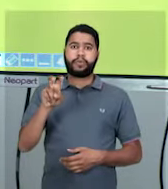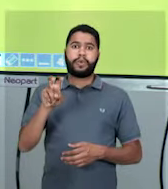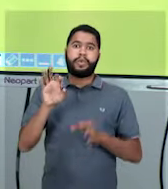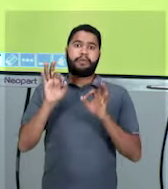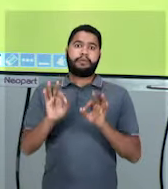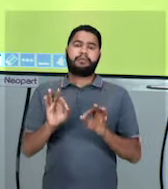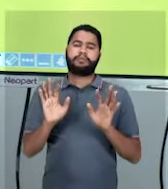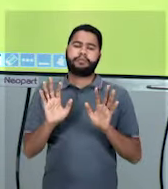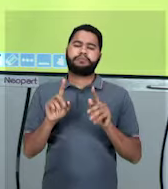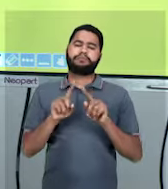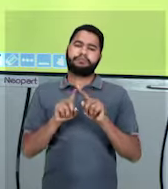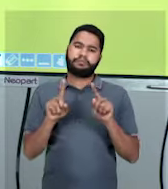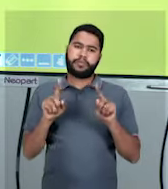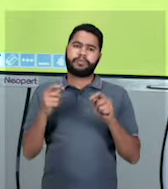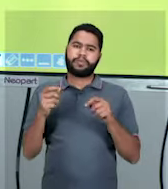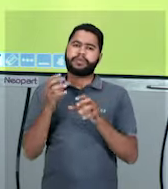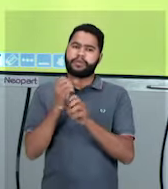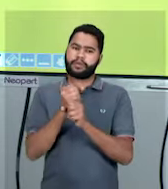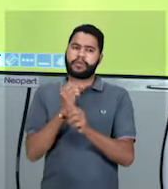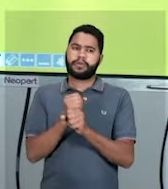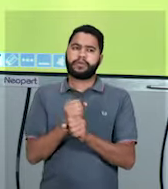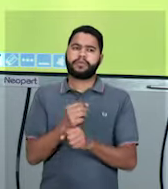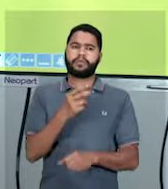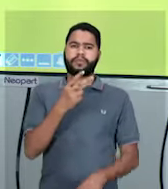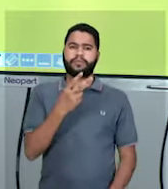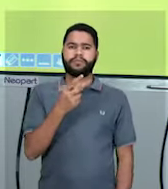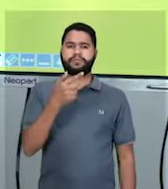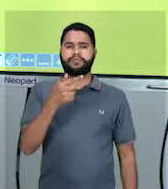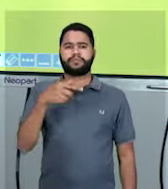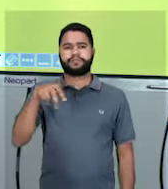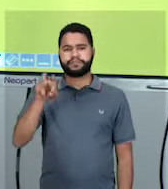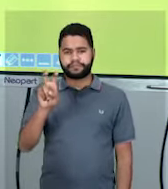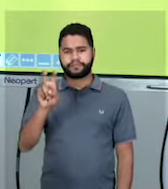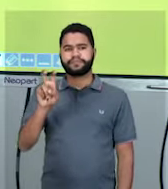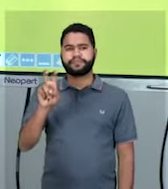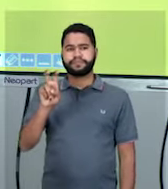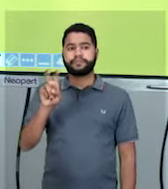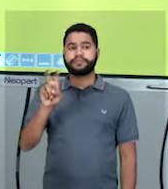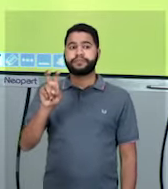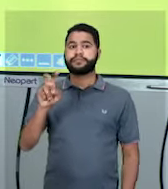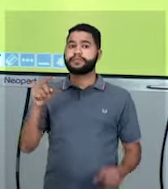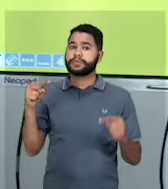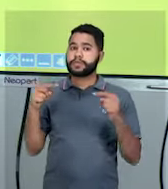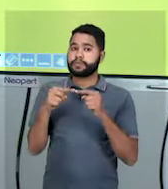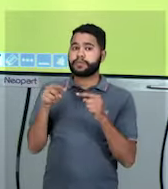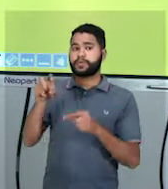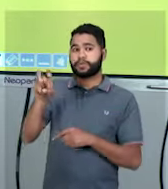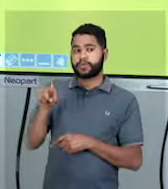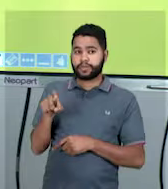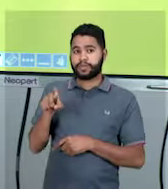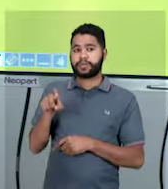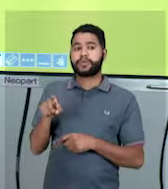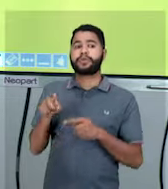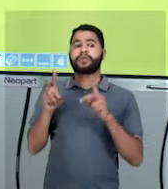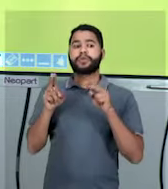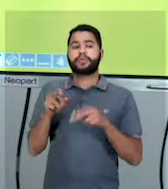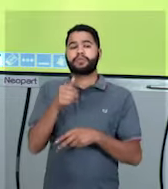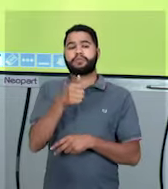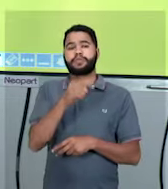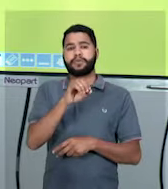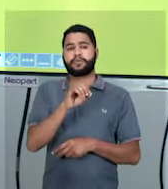nós vamos fazer os cálculos. 275 está para x, assim como